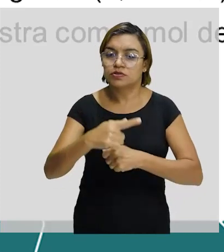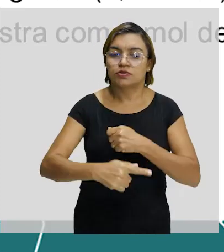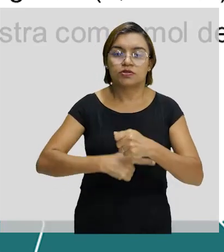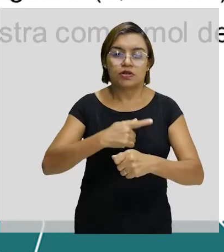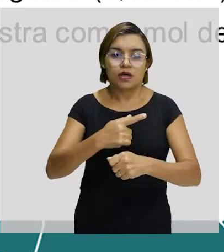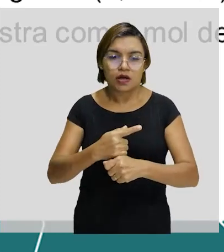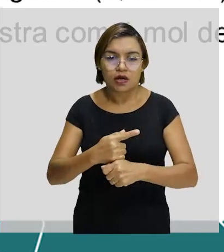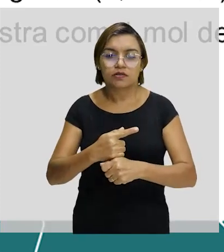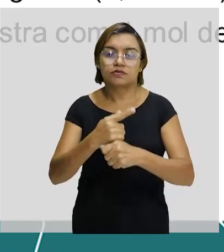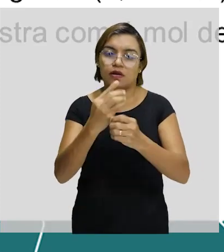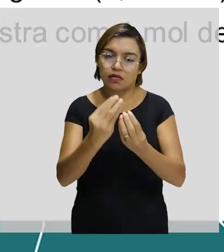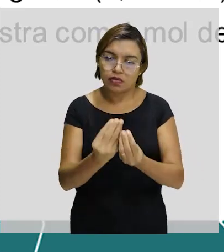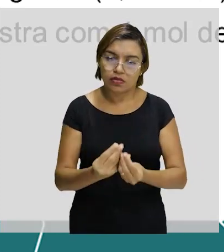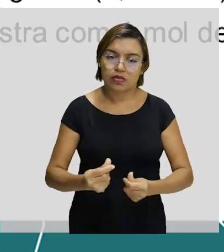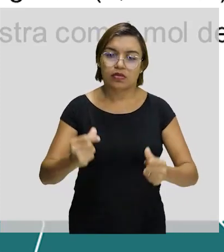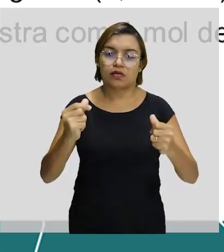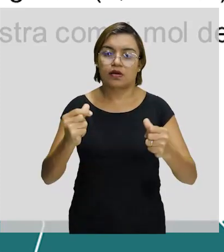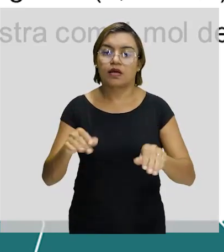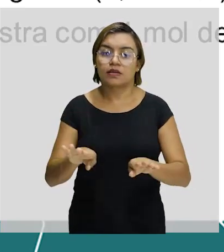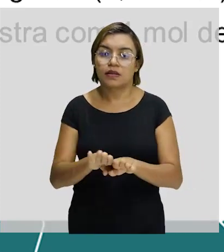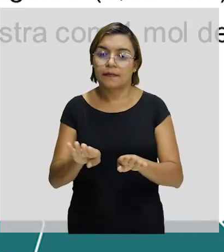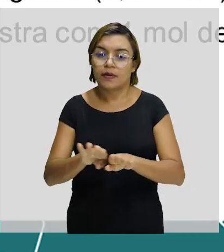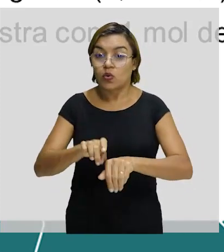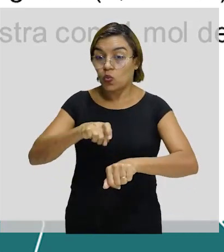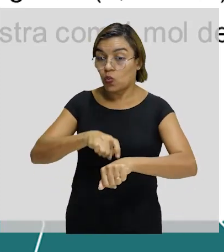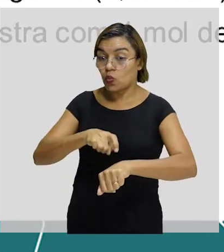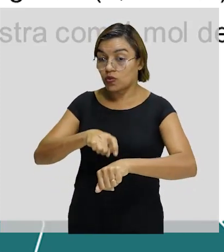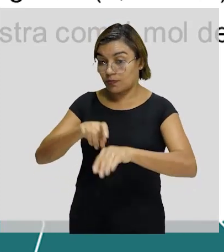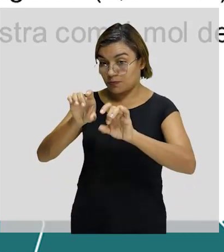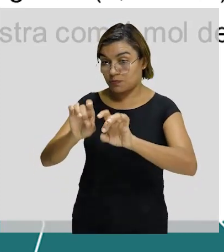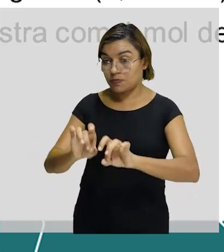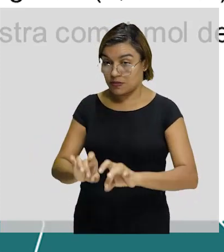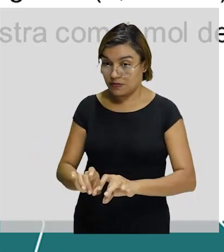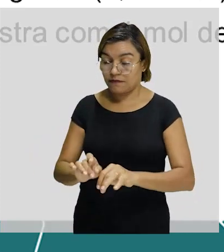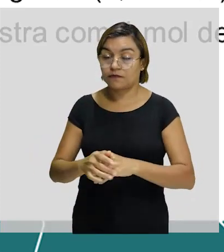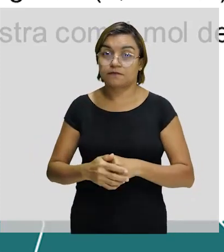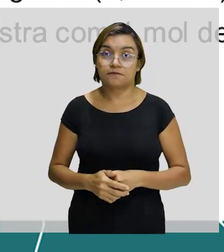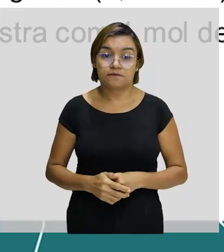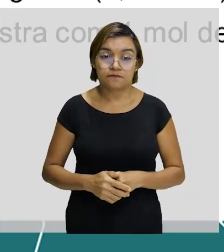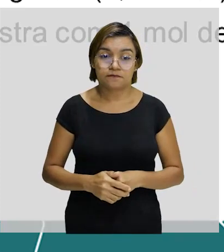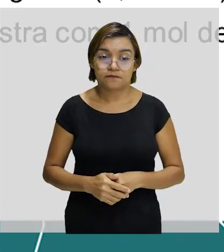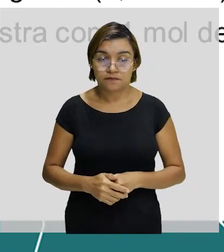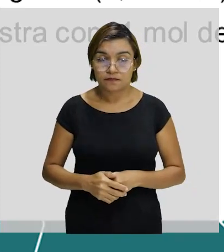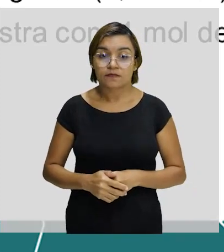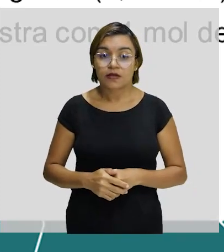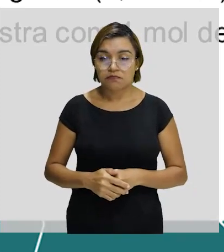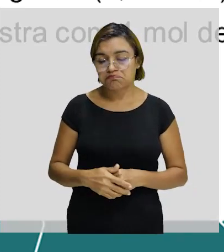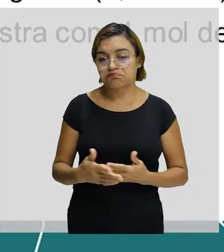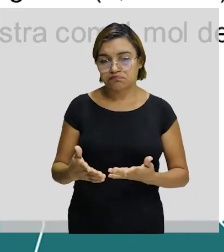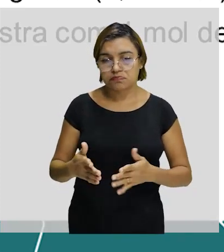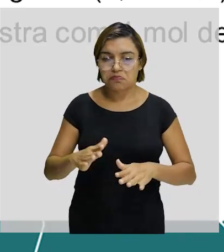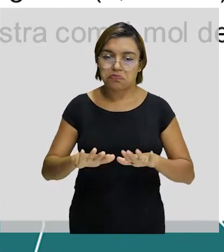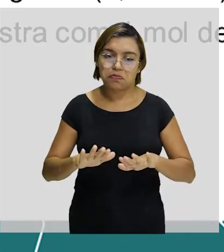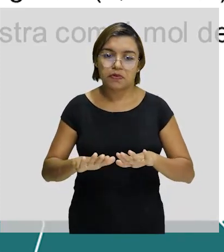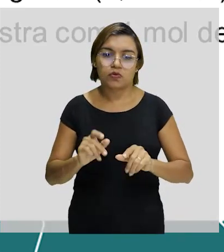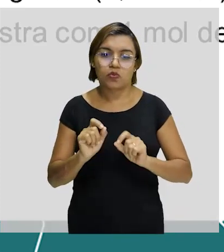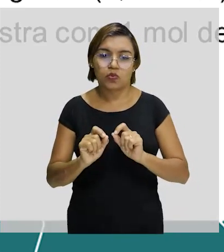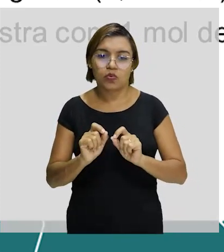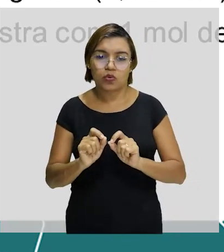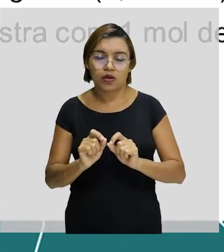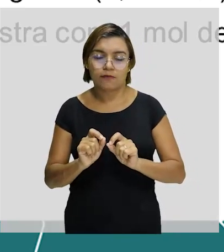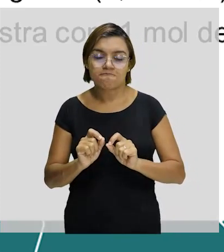que sofreu desintegração em uma faixa de tempo específica. Ela depende da quantidade de